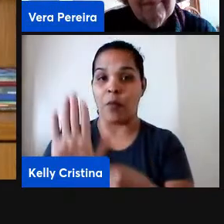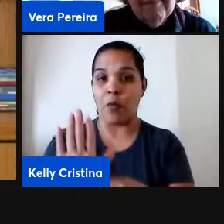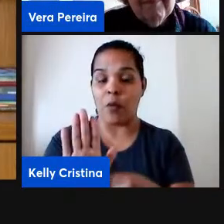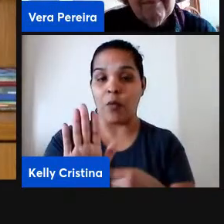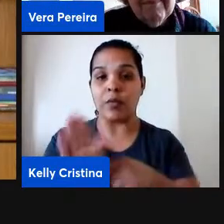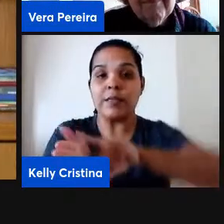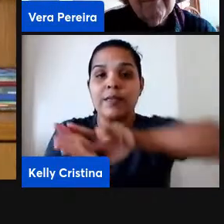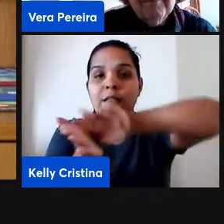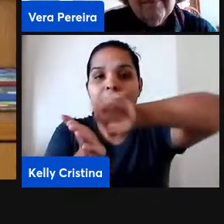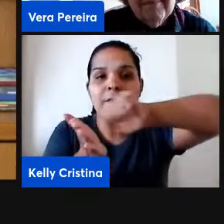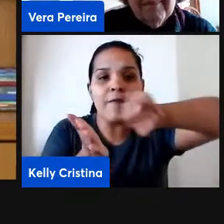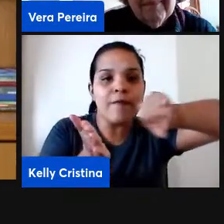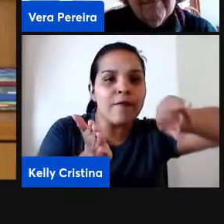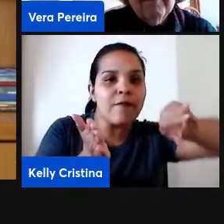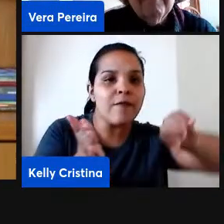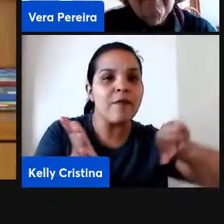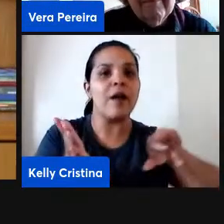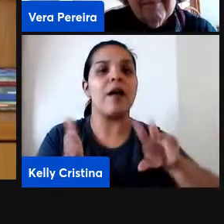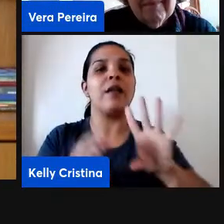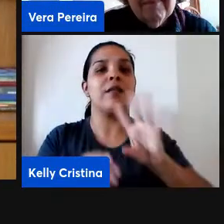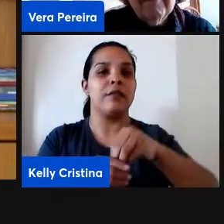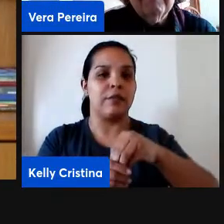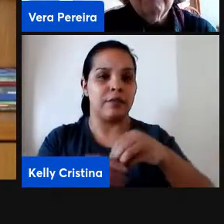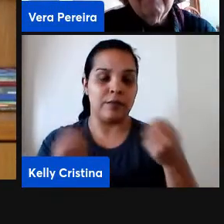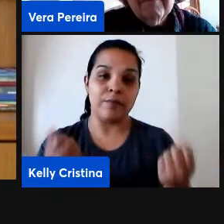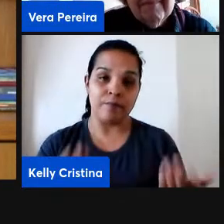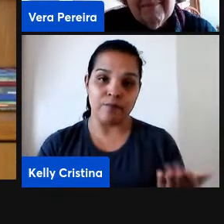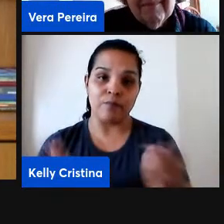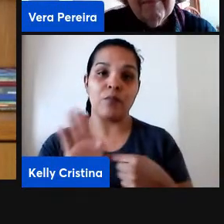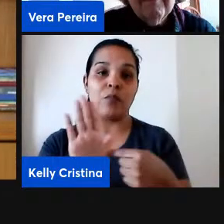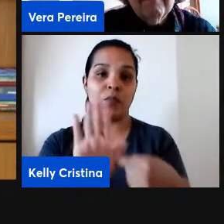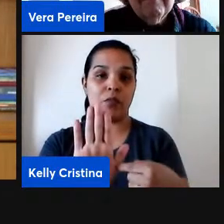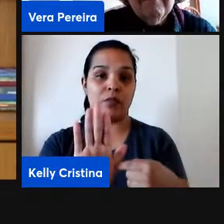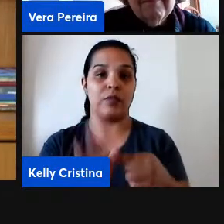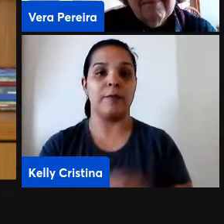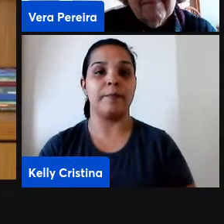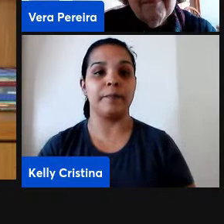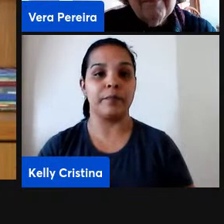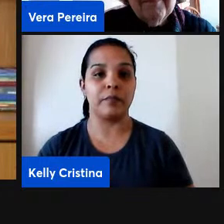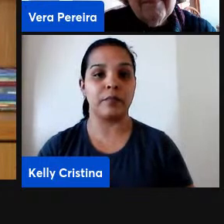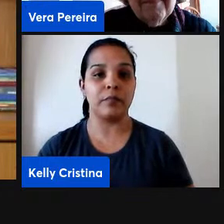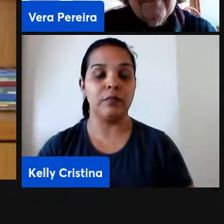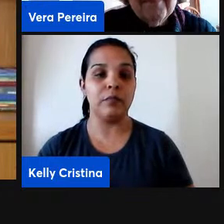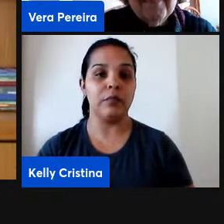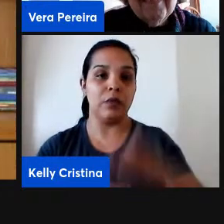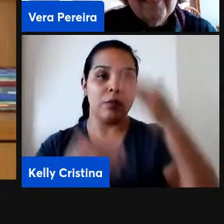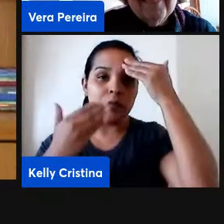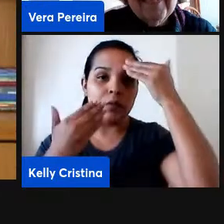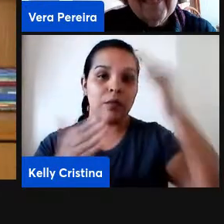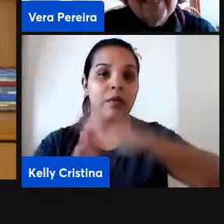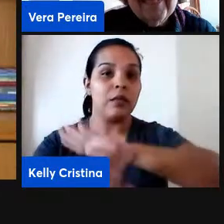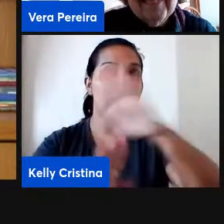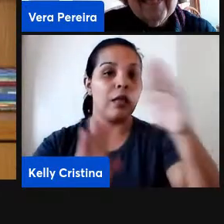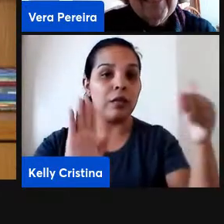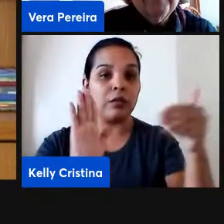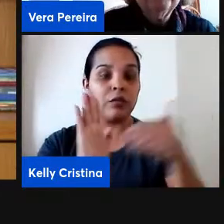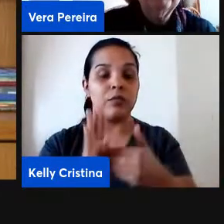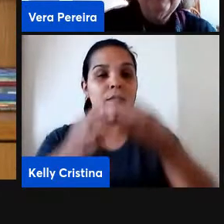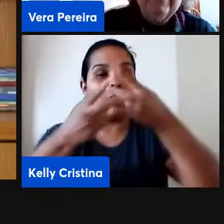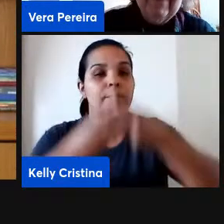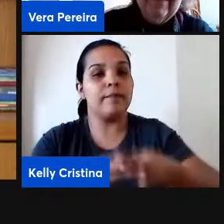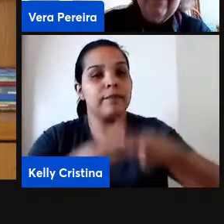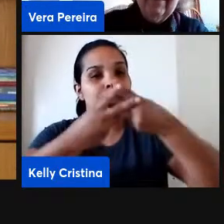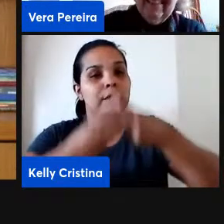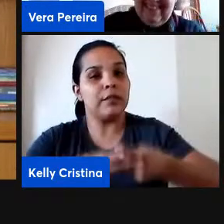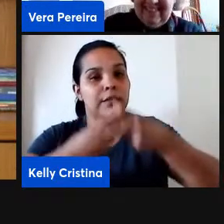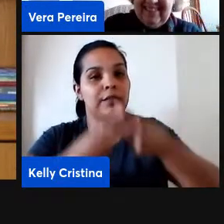interfaces apontam nessa direção. Então, meu muito obrigada a todos pela paciência, por